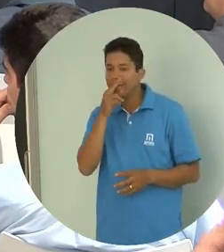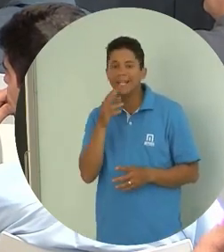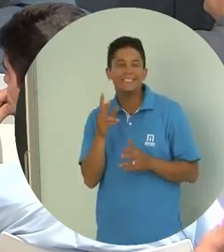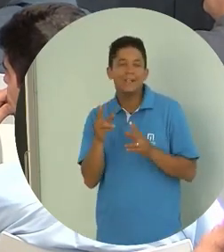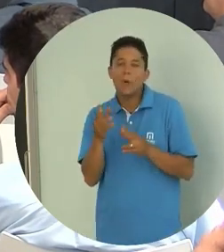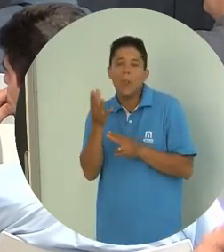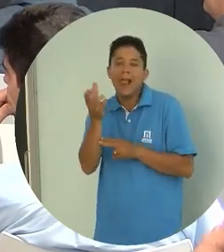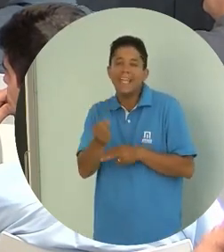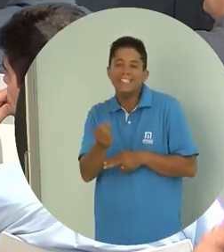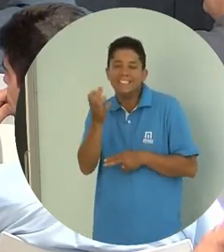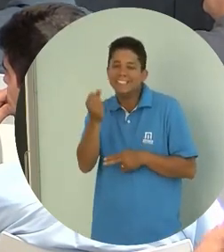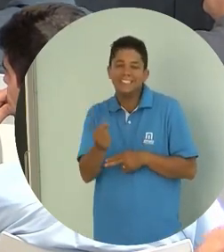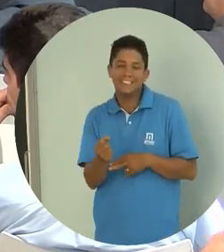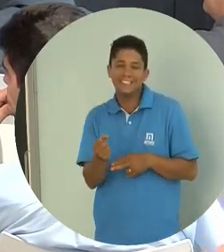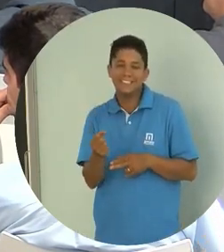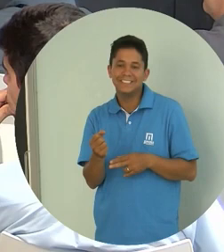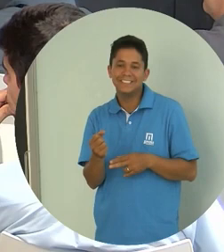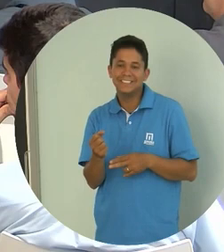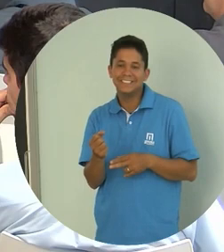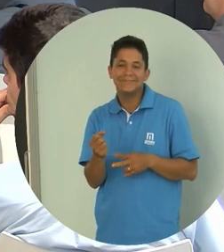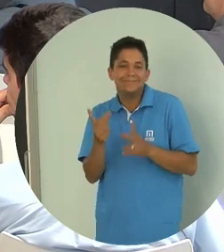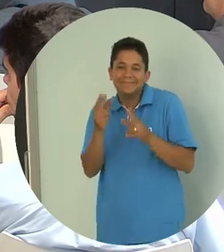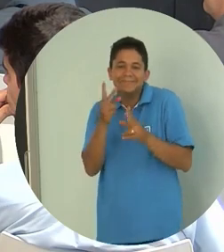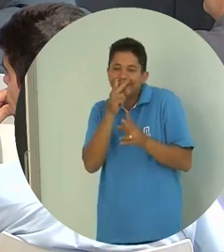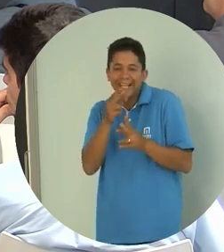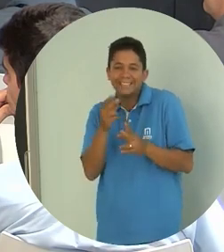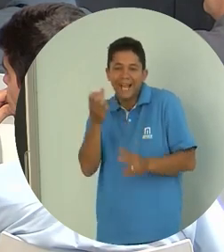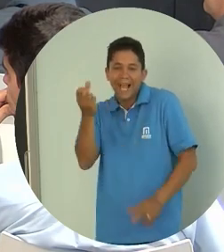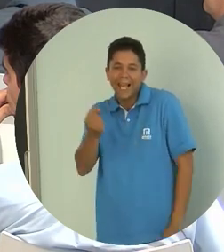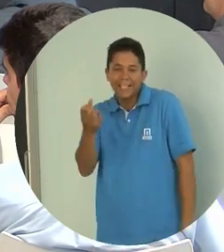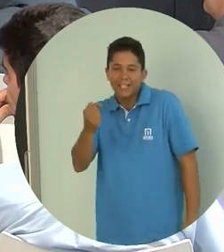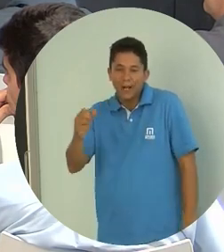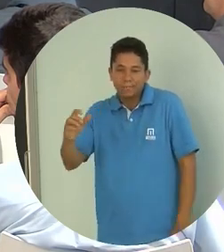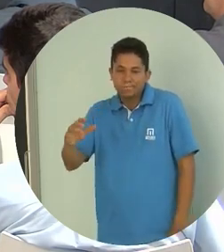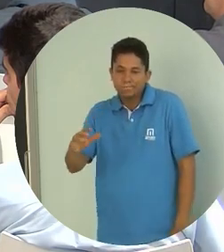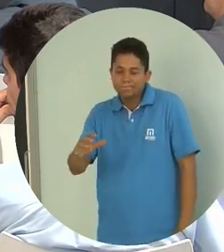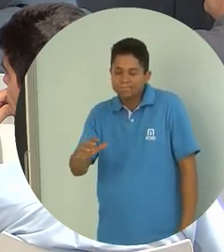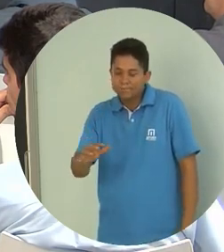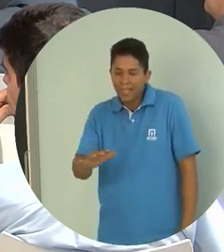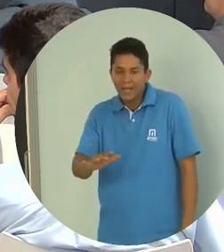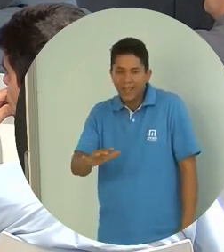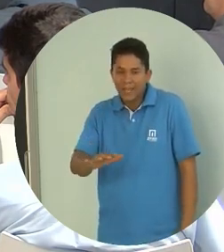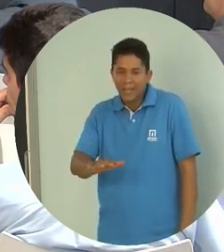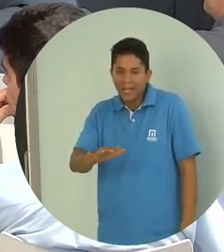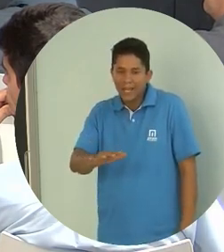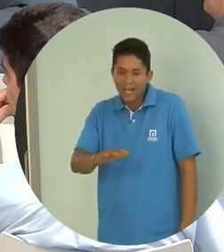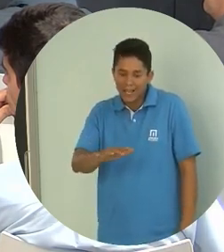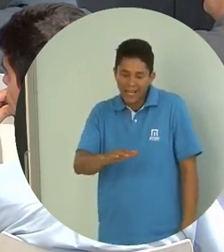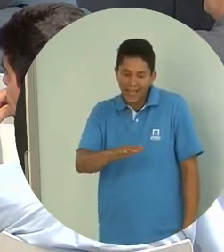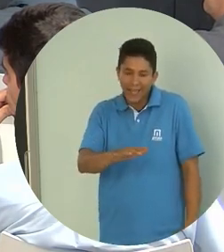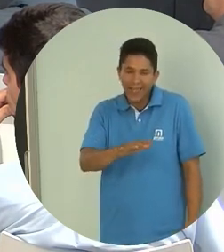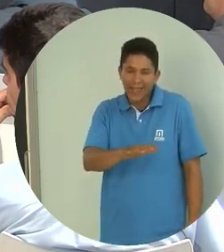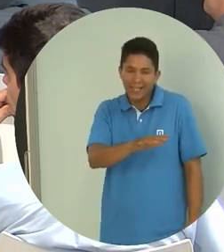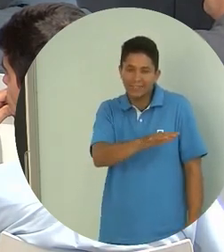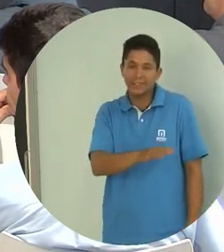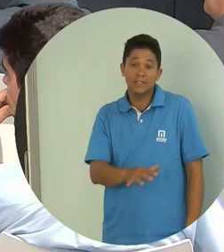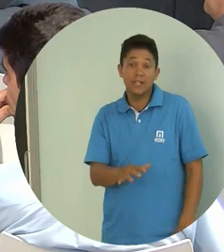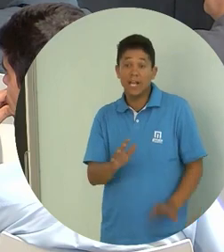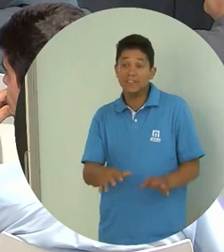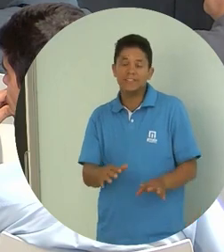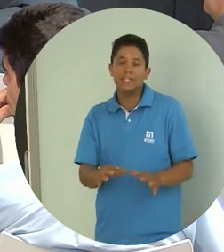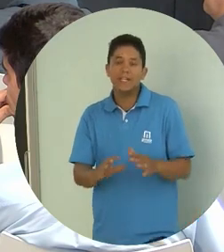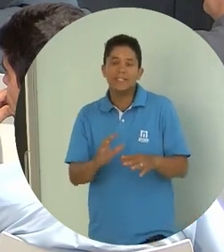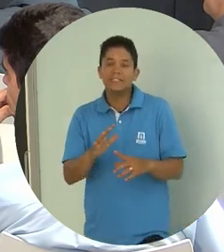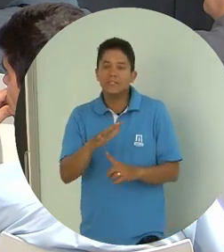pouco viscoso. Então, para situações que precisam de pouca pressão e para situações que precisam de pouca